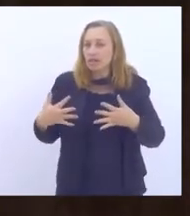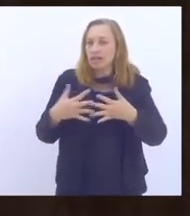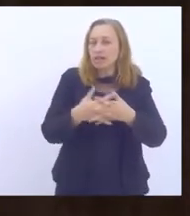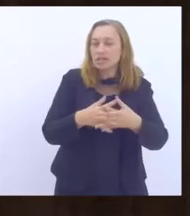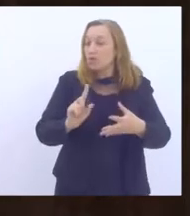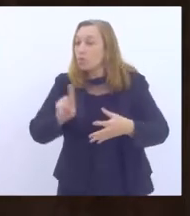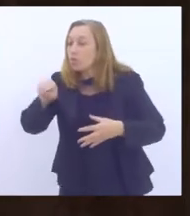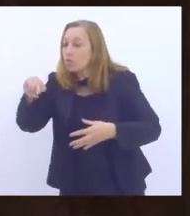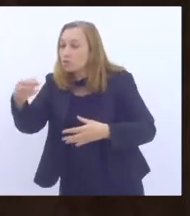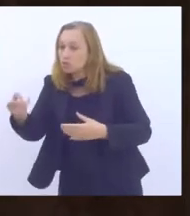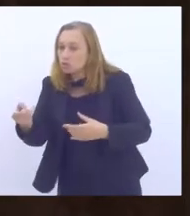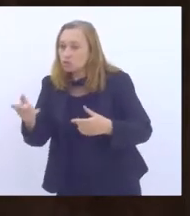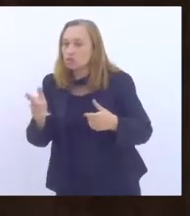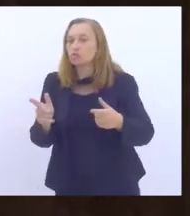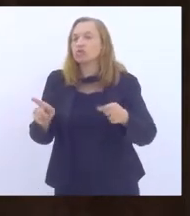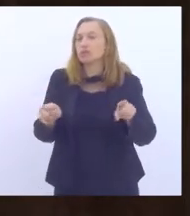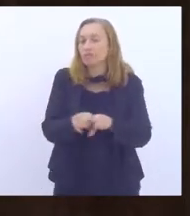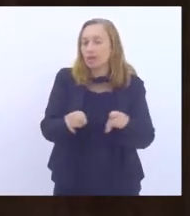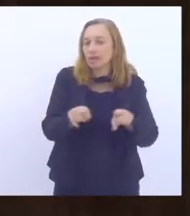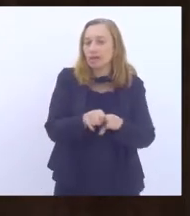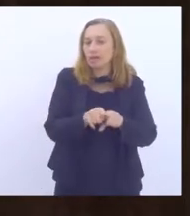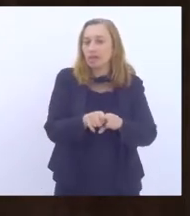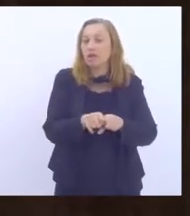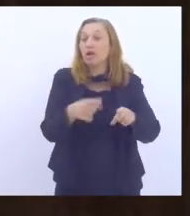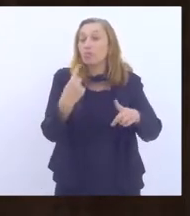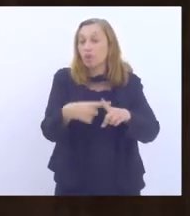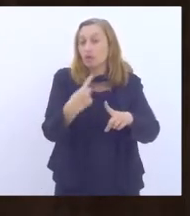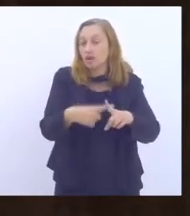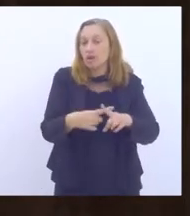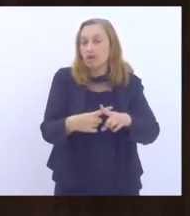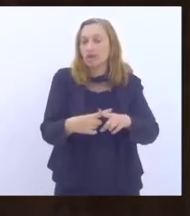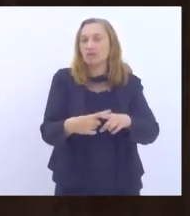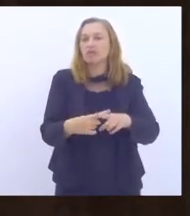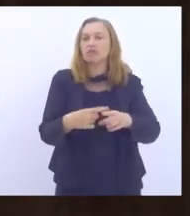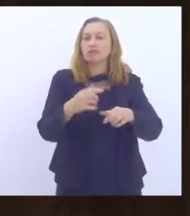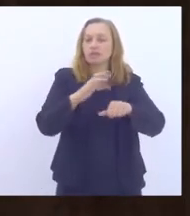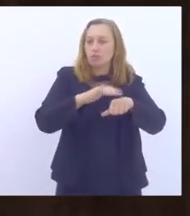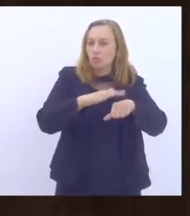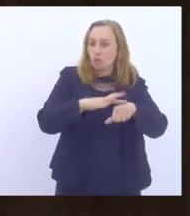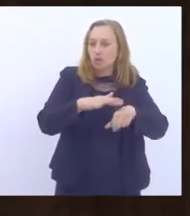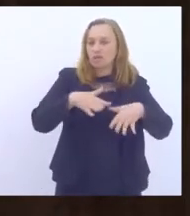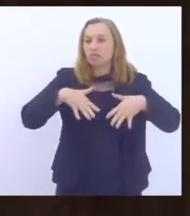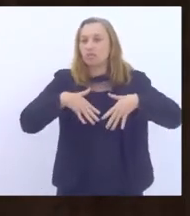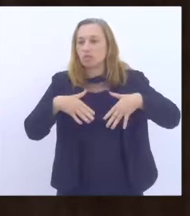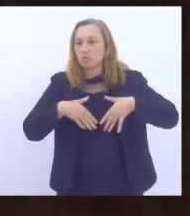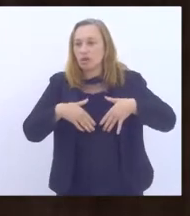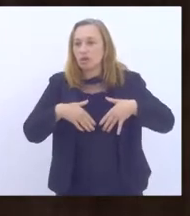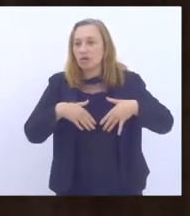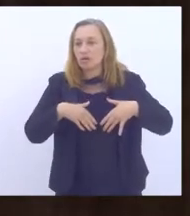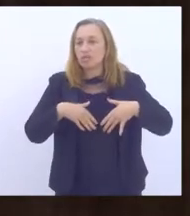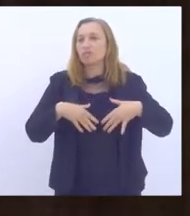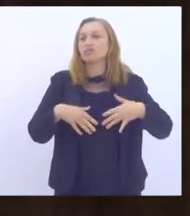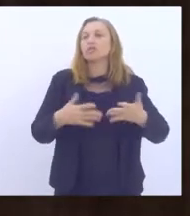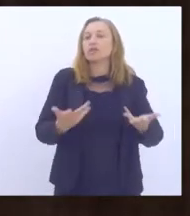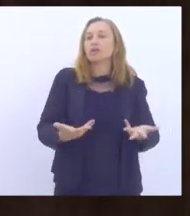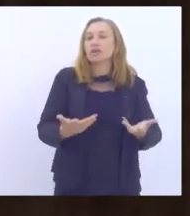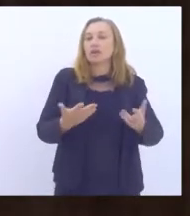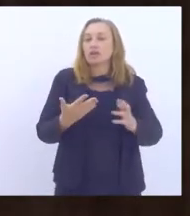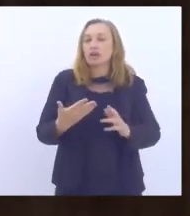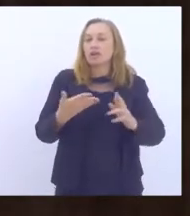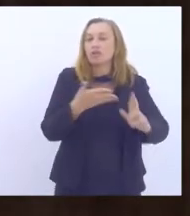pastas que é tuberculose é um traço duro da pobreza Então temos que atuar na área da habitação de interesse social